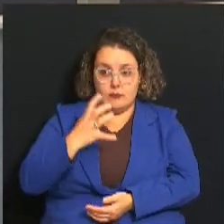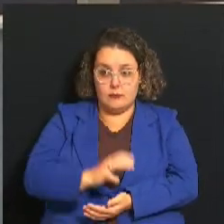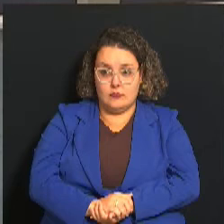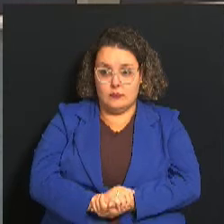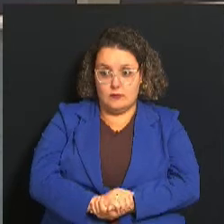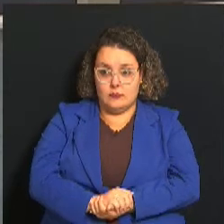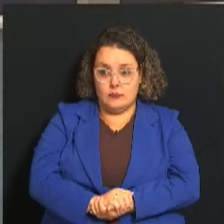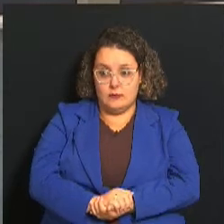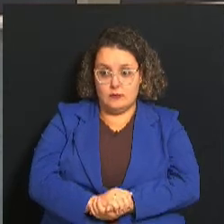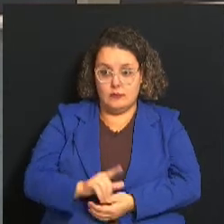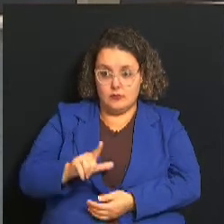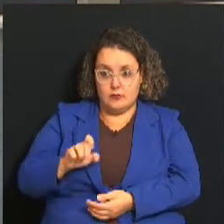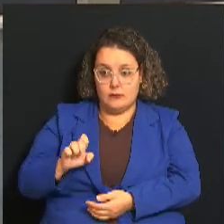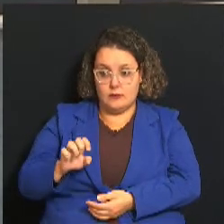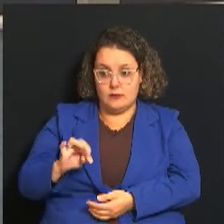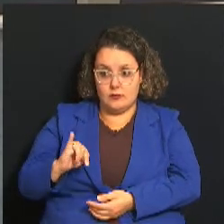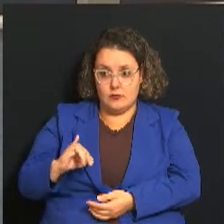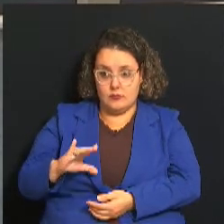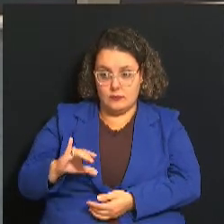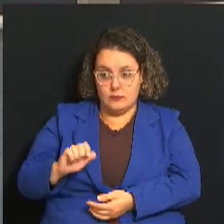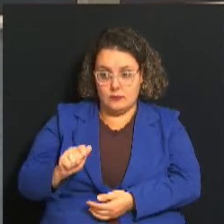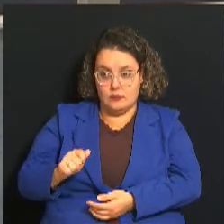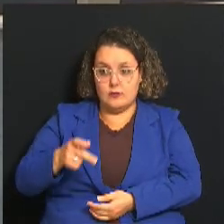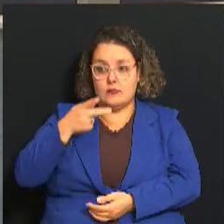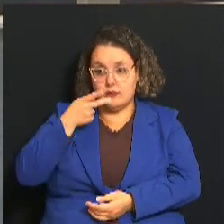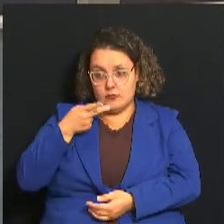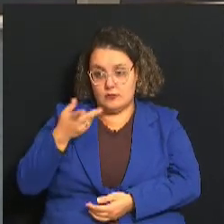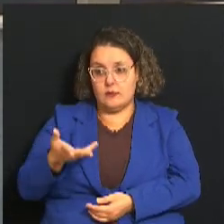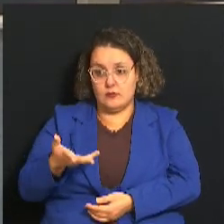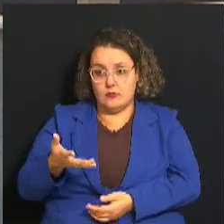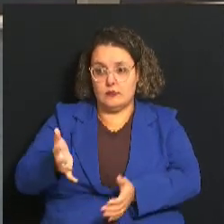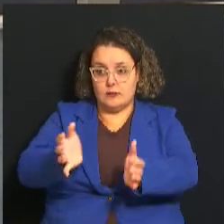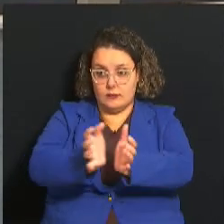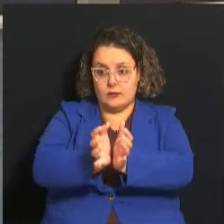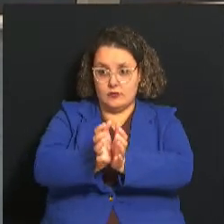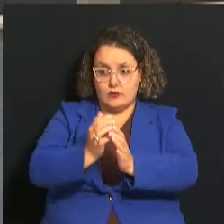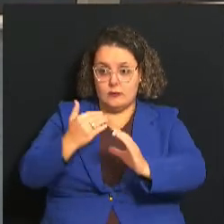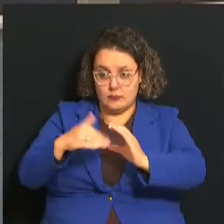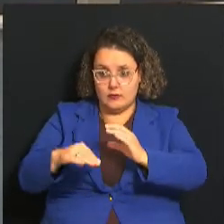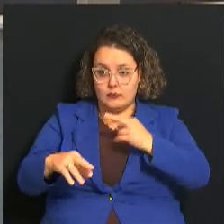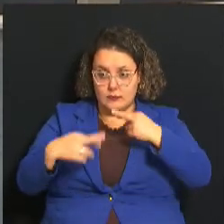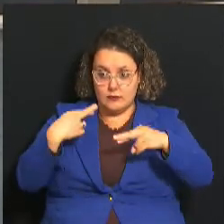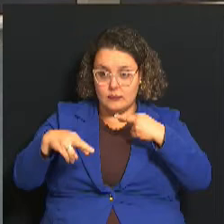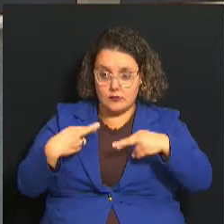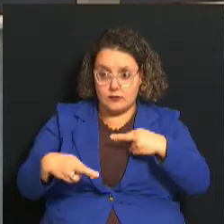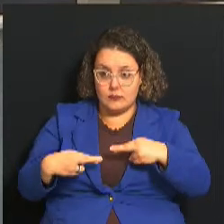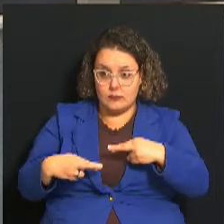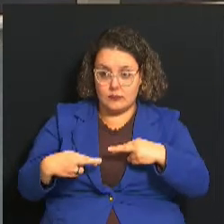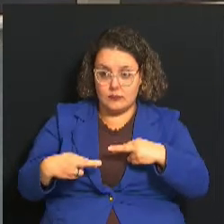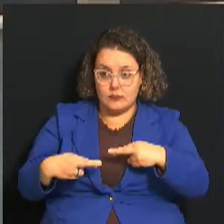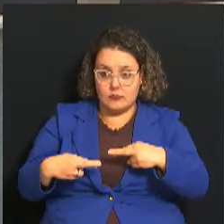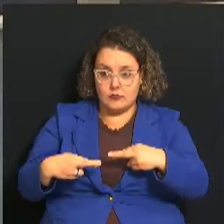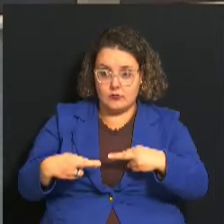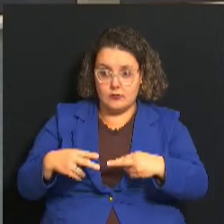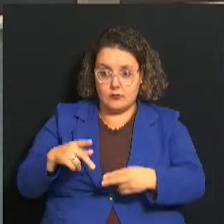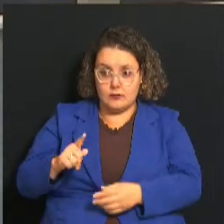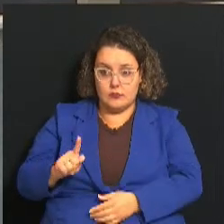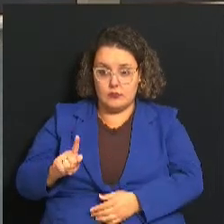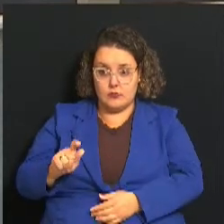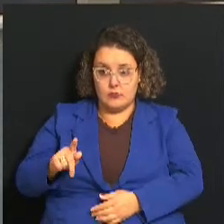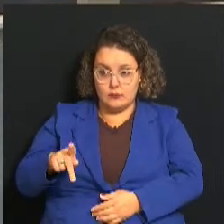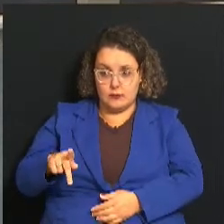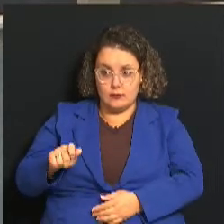a Letícia já pôs aqui. A comissão, que inclusive eu mandei um e-mail reclamando, é chamado Paulela e é